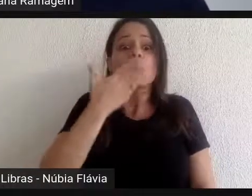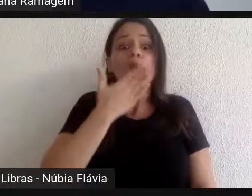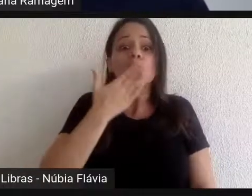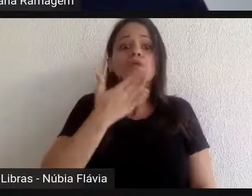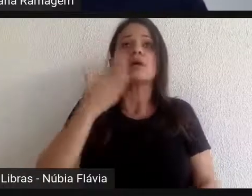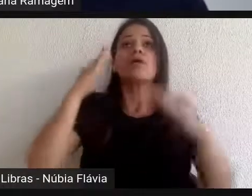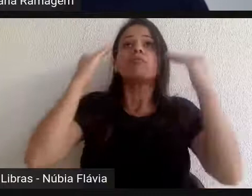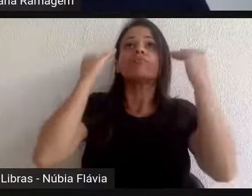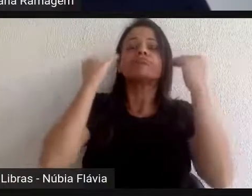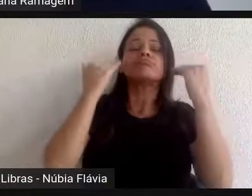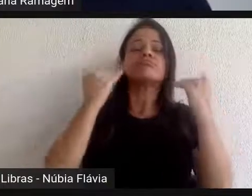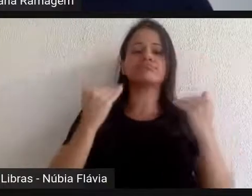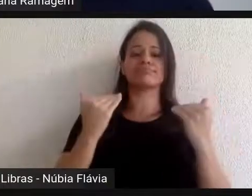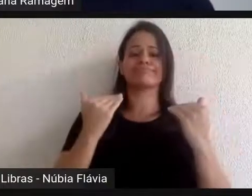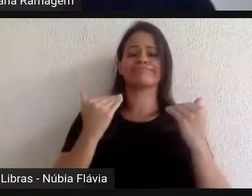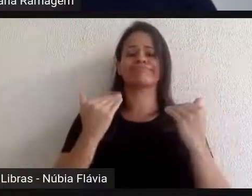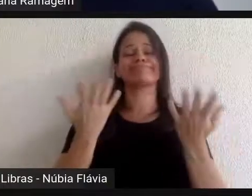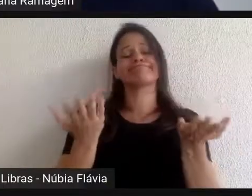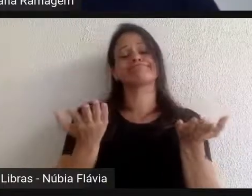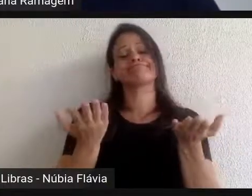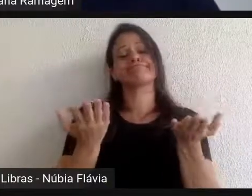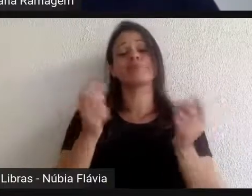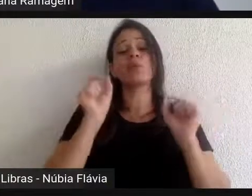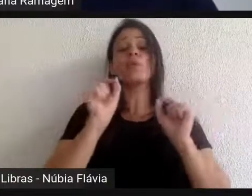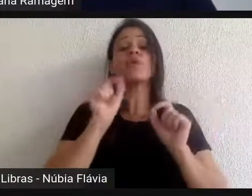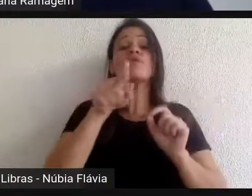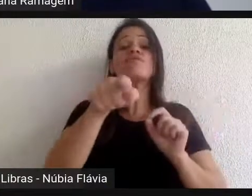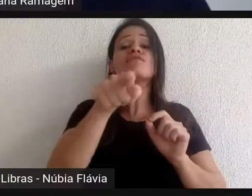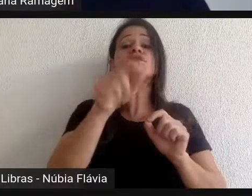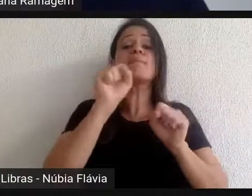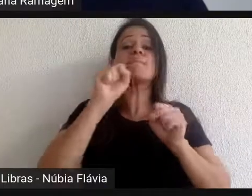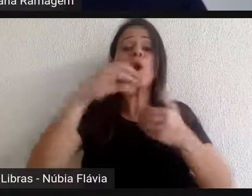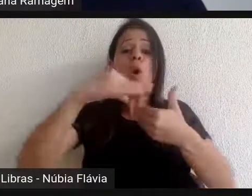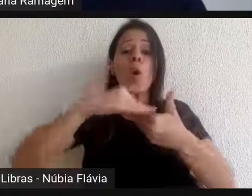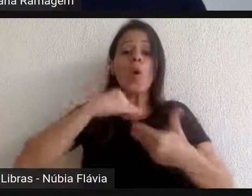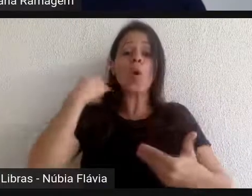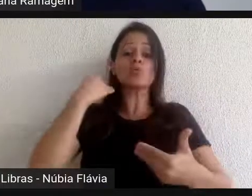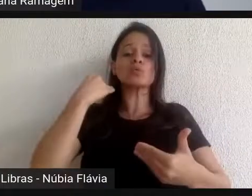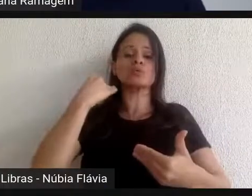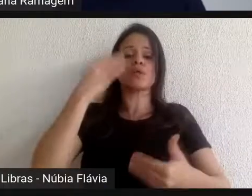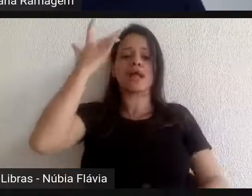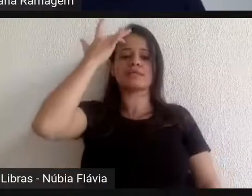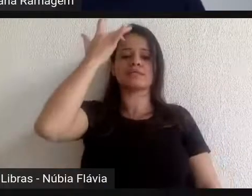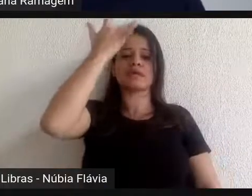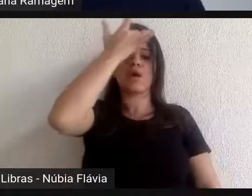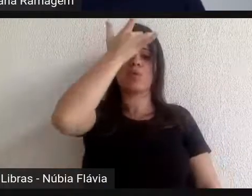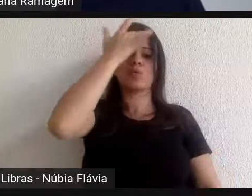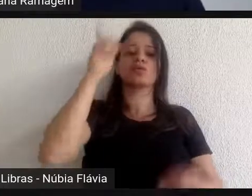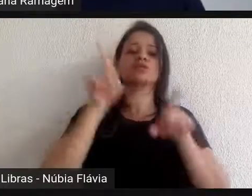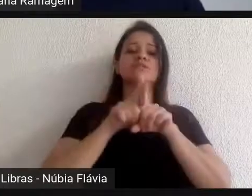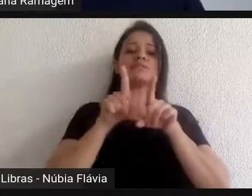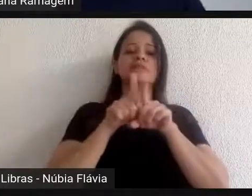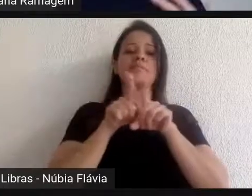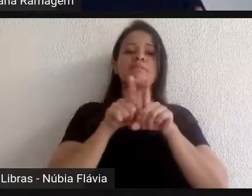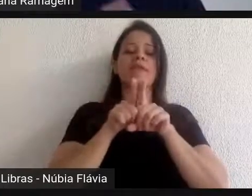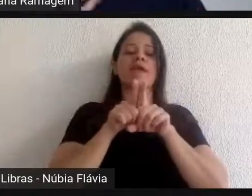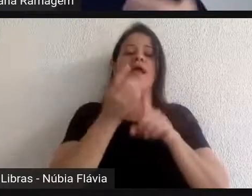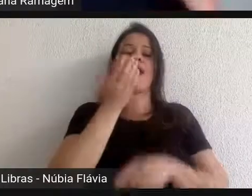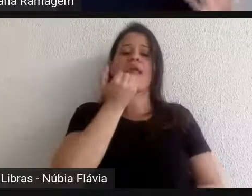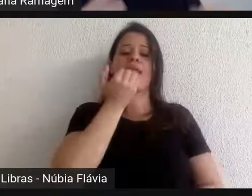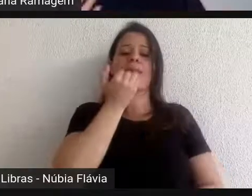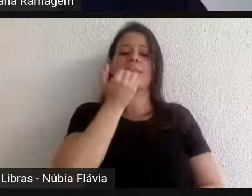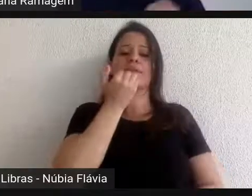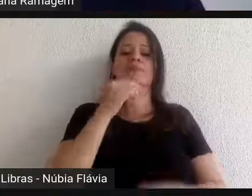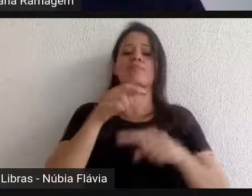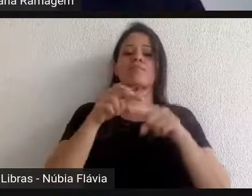o que você diria em relação à saúde mental e alimentação quando tem esses